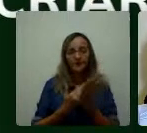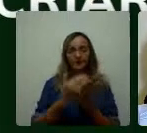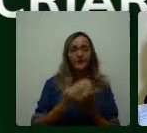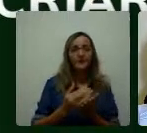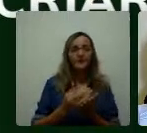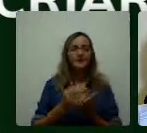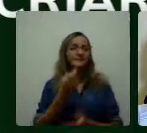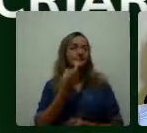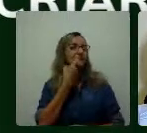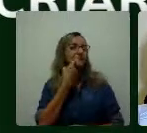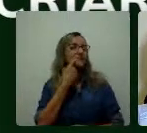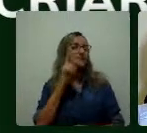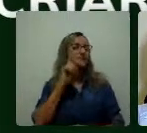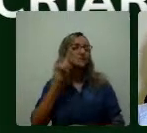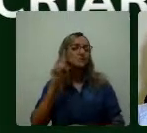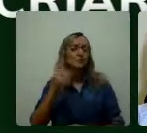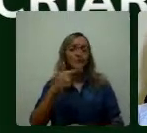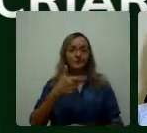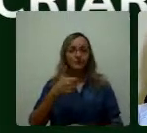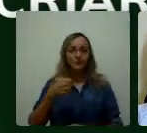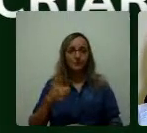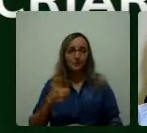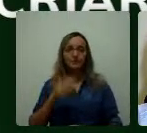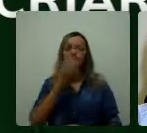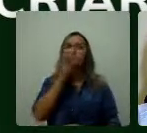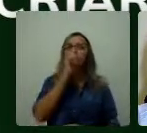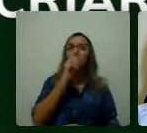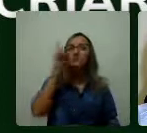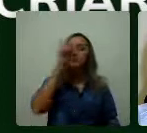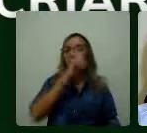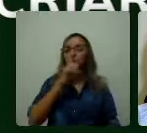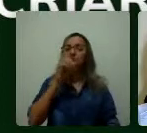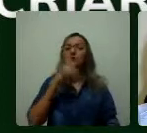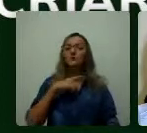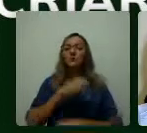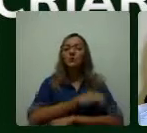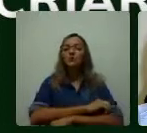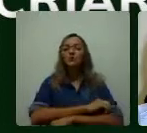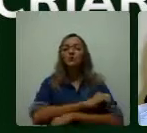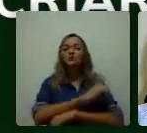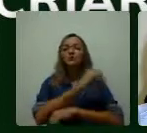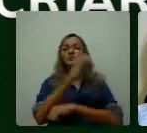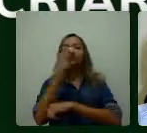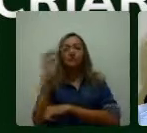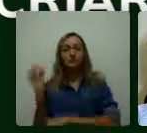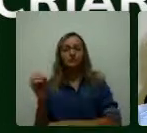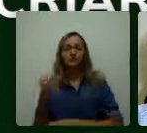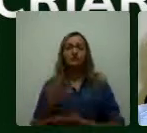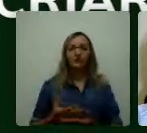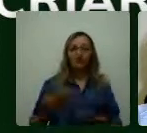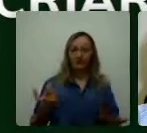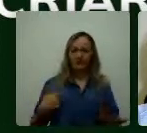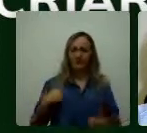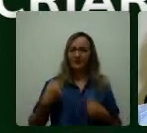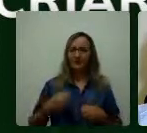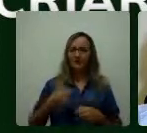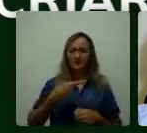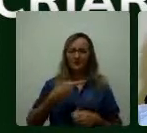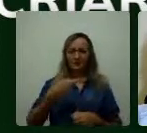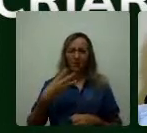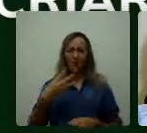né? Ajudar da forma que você puder, com o teu conhecimento. Então, é uma forma de você aprender, de você compartilhar, de você perguntar.